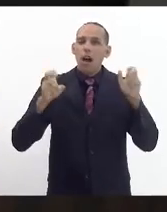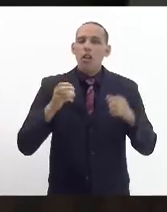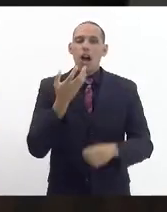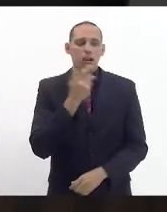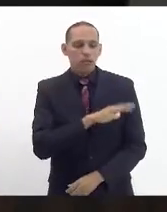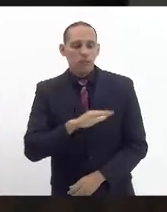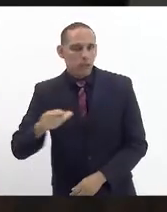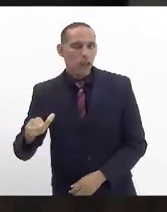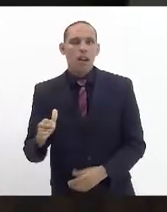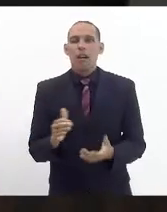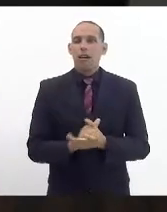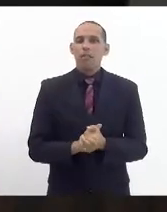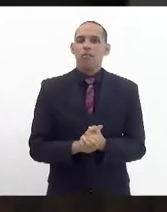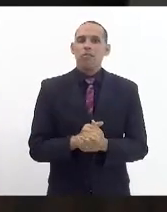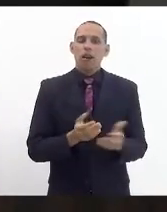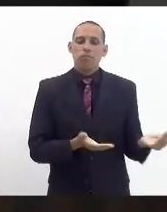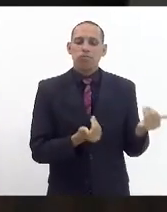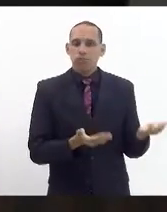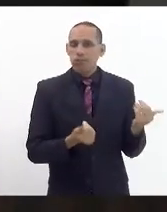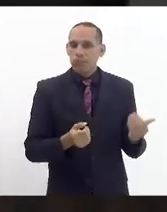idoso, favorável.